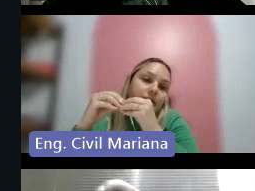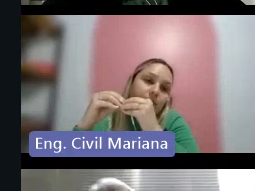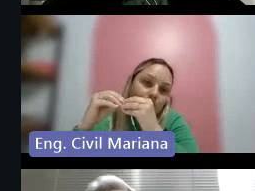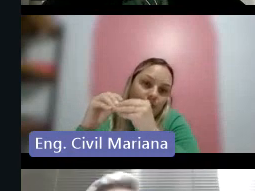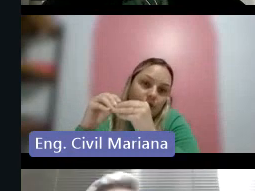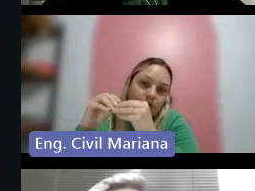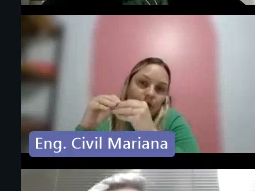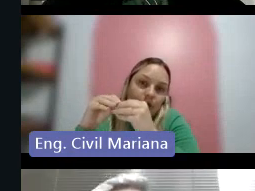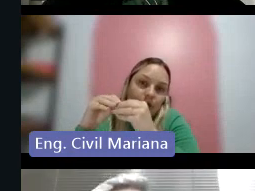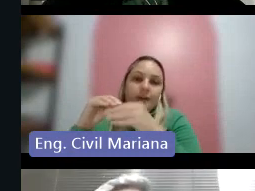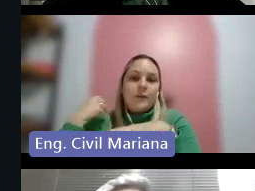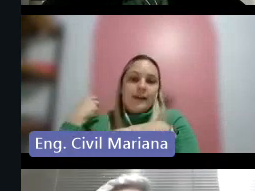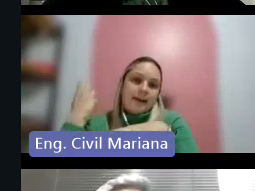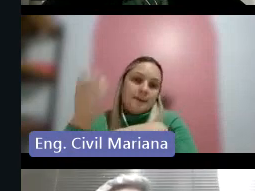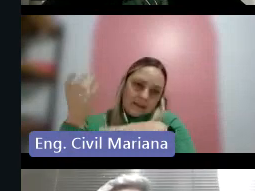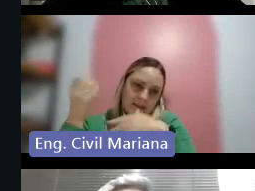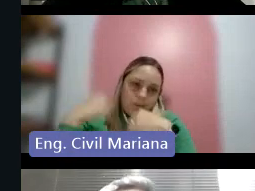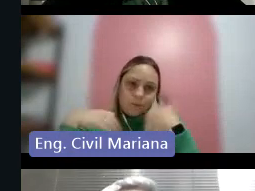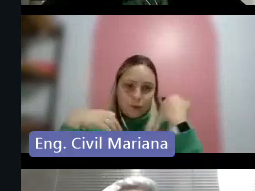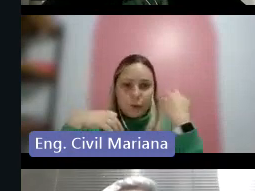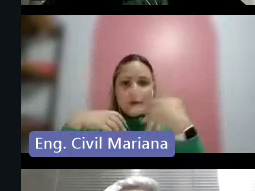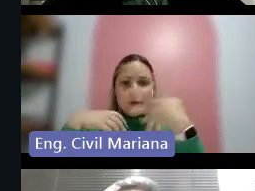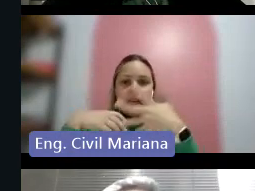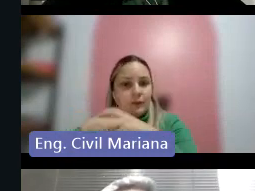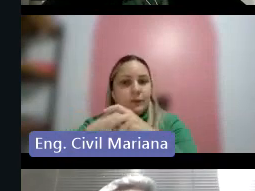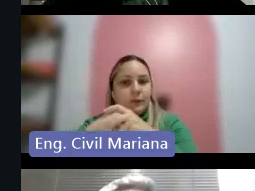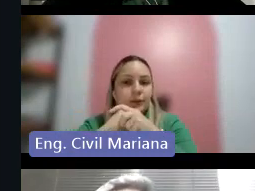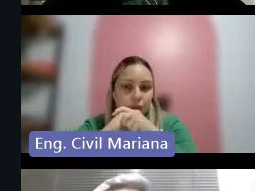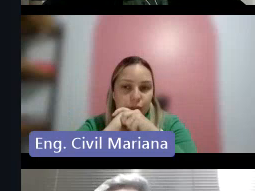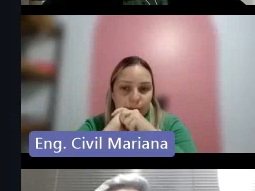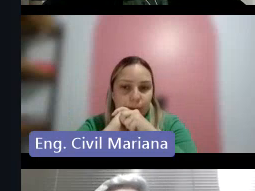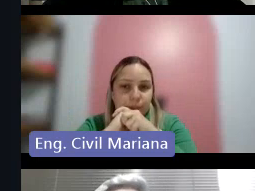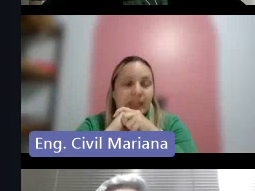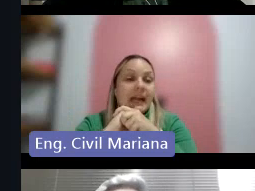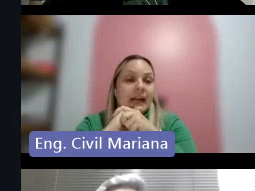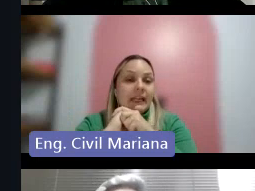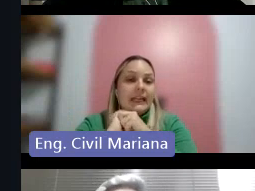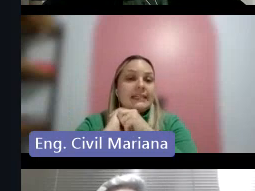alguns materiais porosos, como a argamassa, o concreto e o